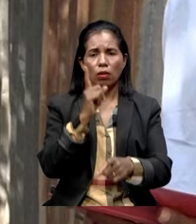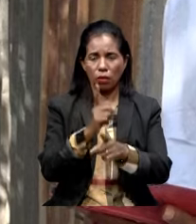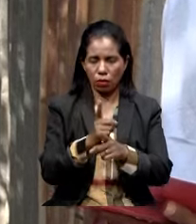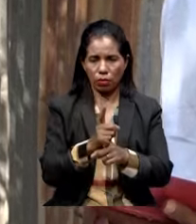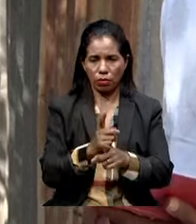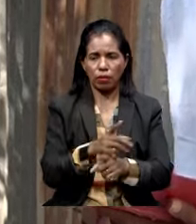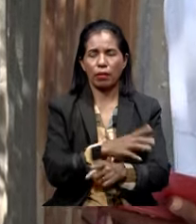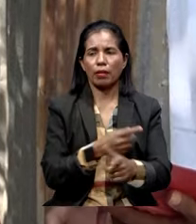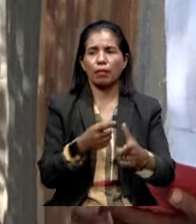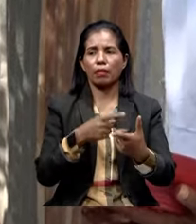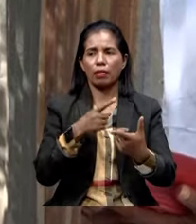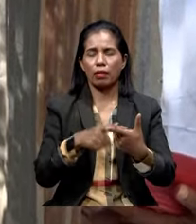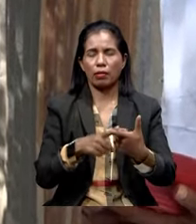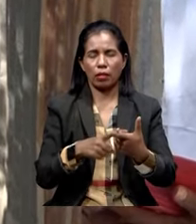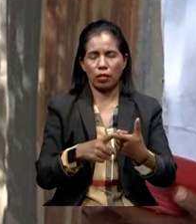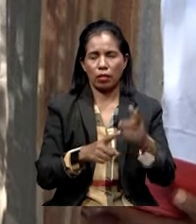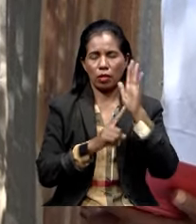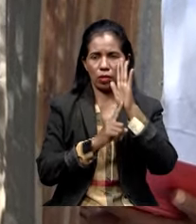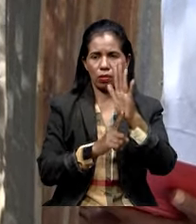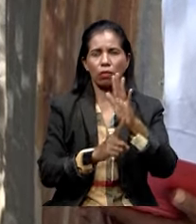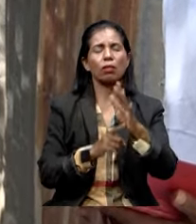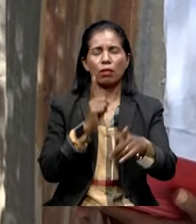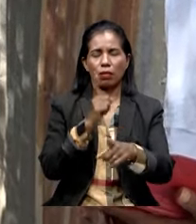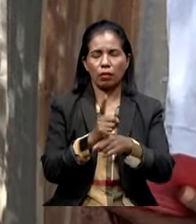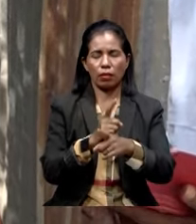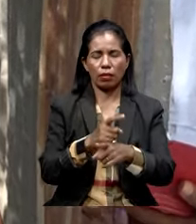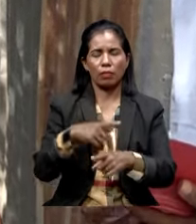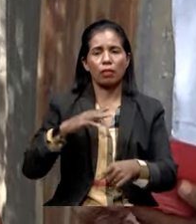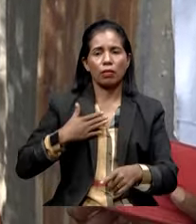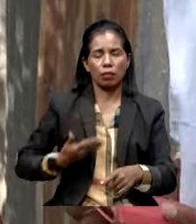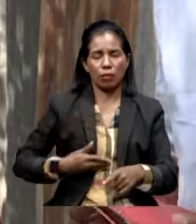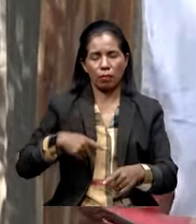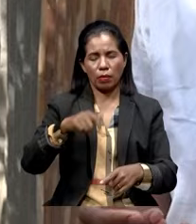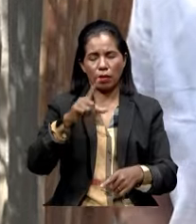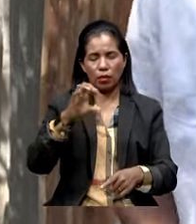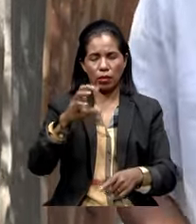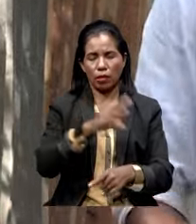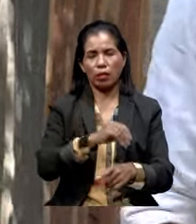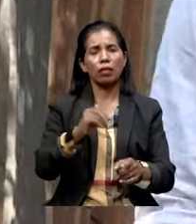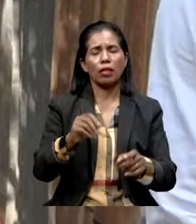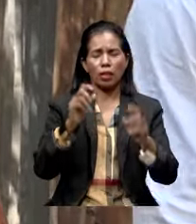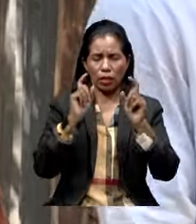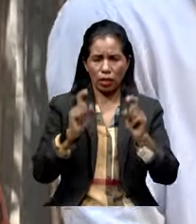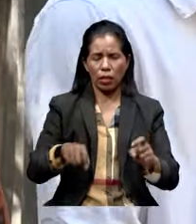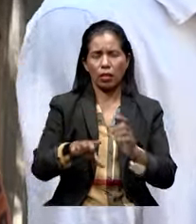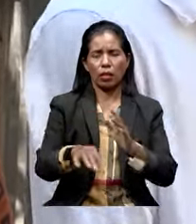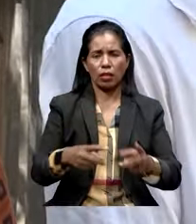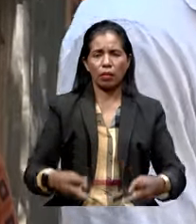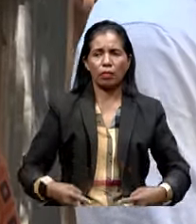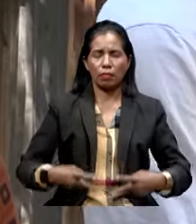duni, e facto saturo duni, que a Mana Paulina, o ansia, merece duni a tu, mores